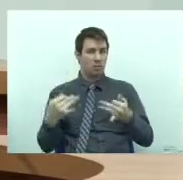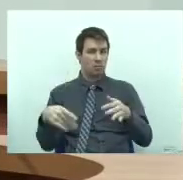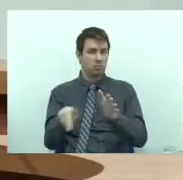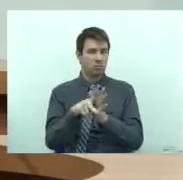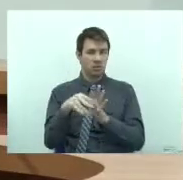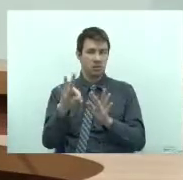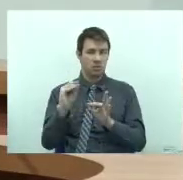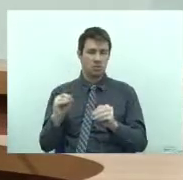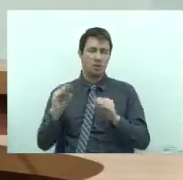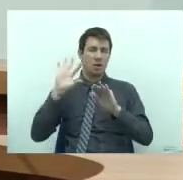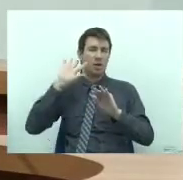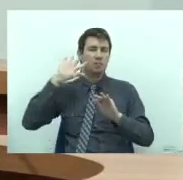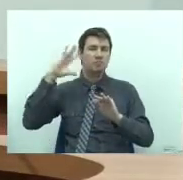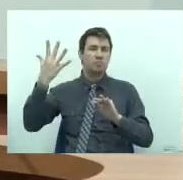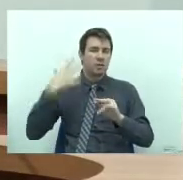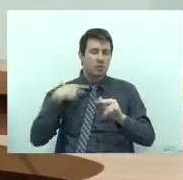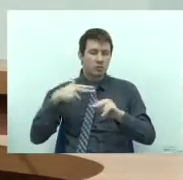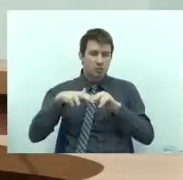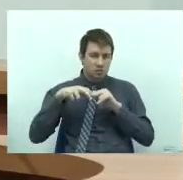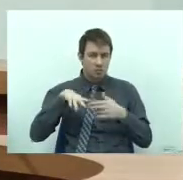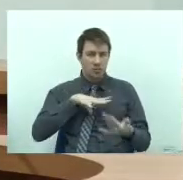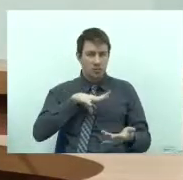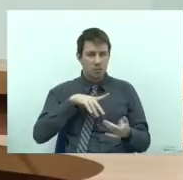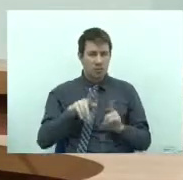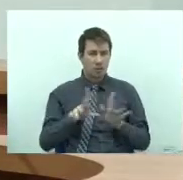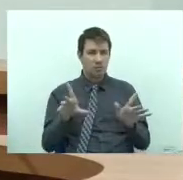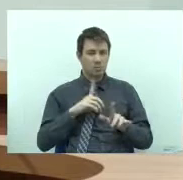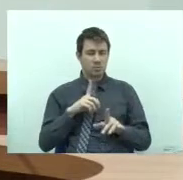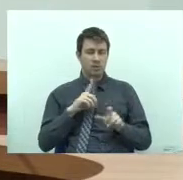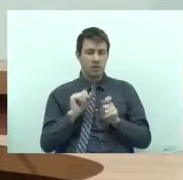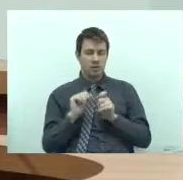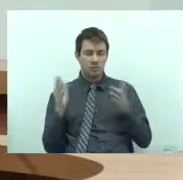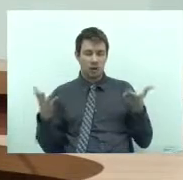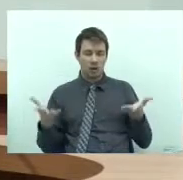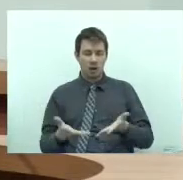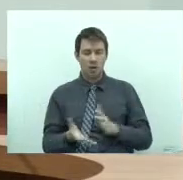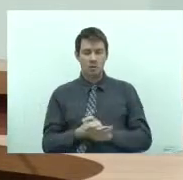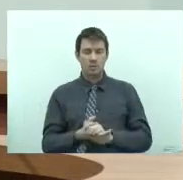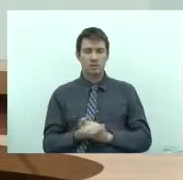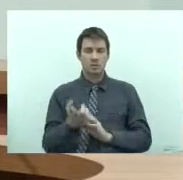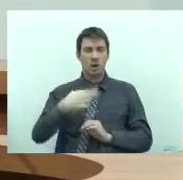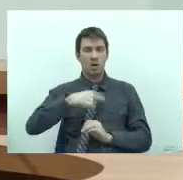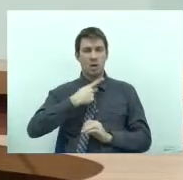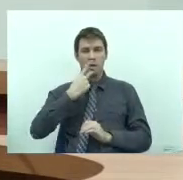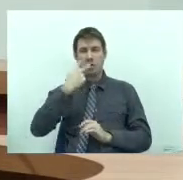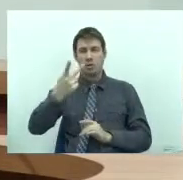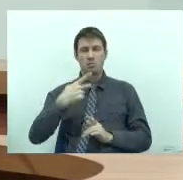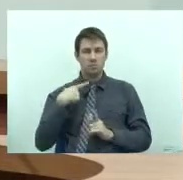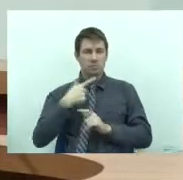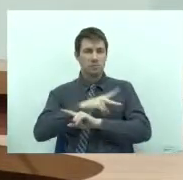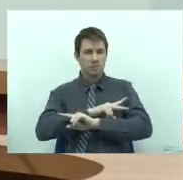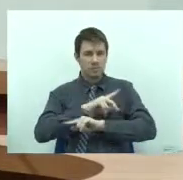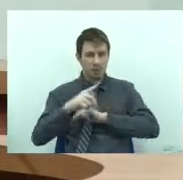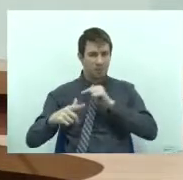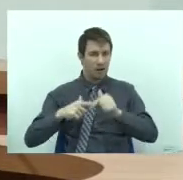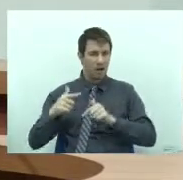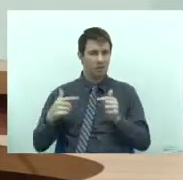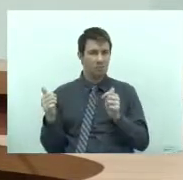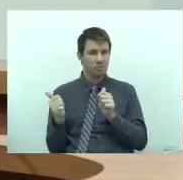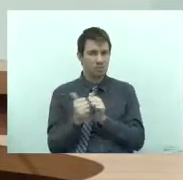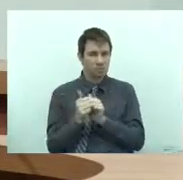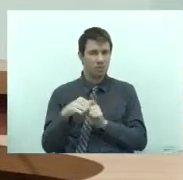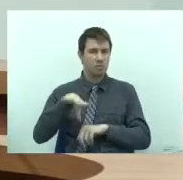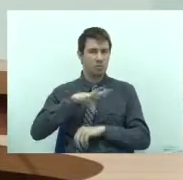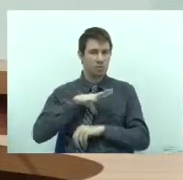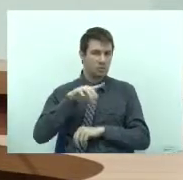novas atitudes que esse município tomou, né? Nós vamos estar trabalhando em prol do município de